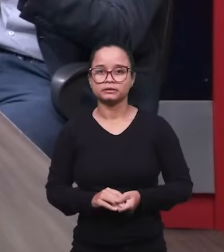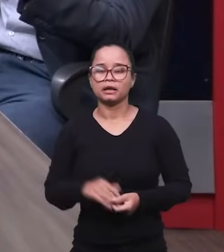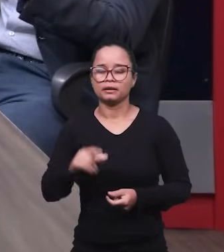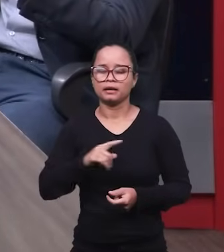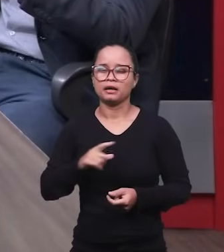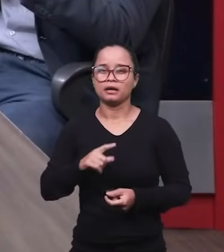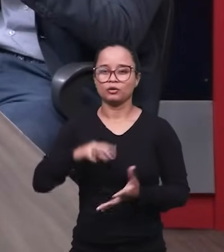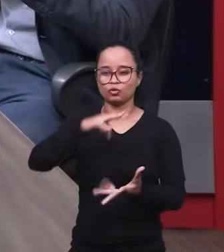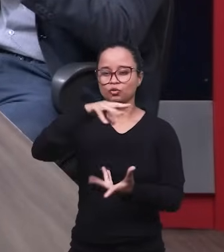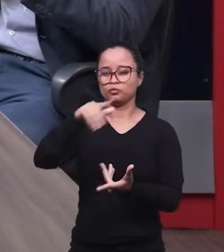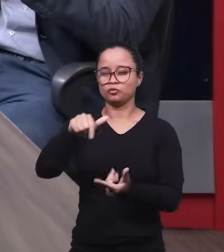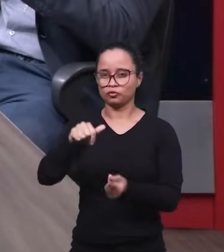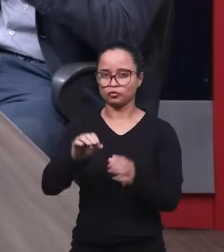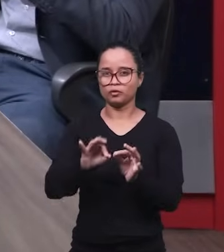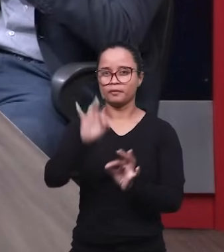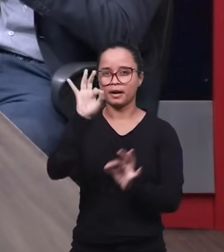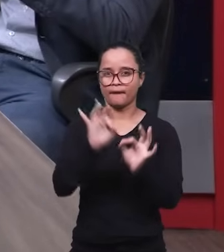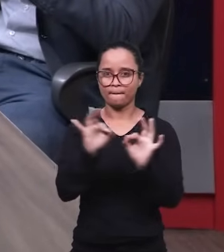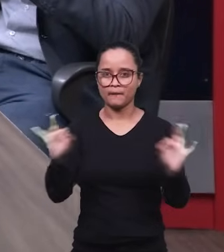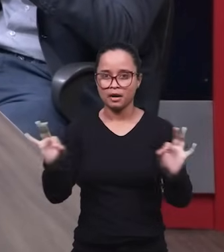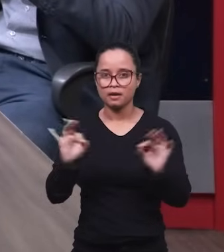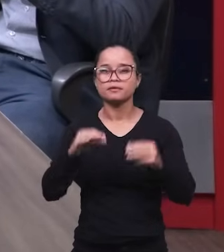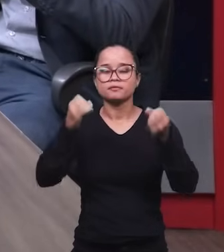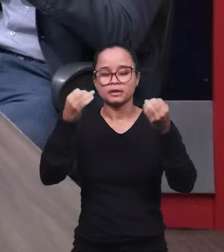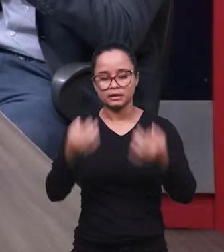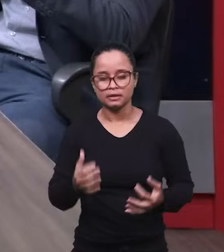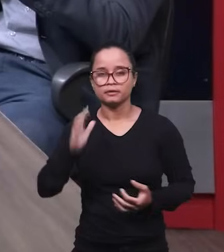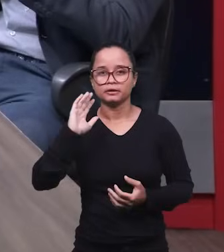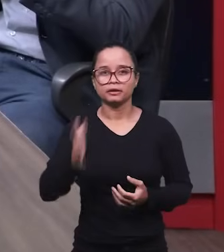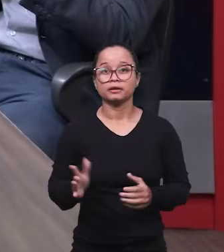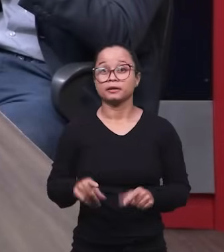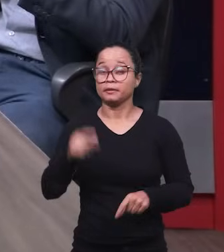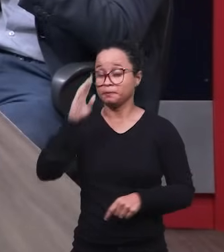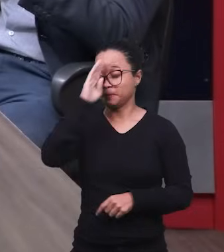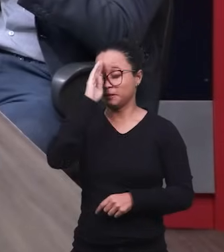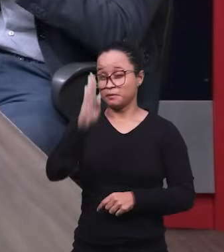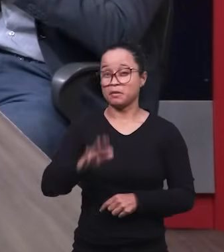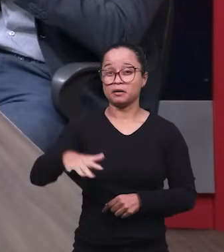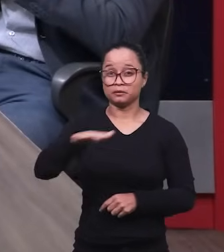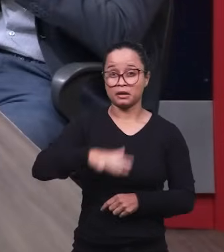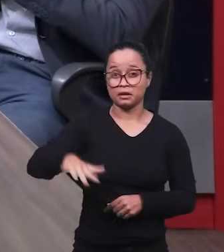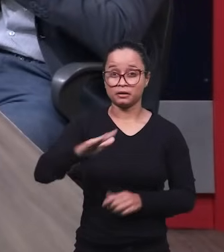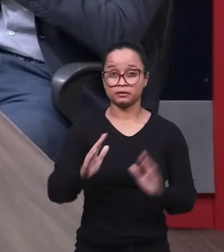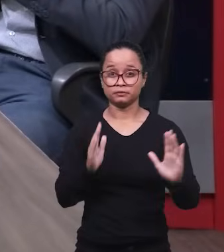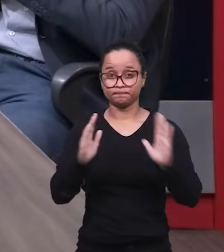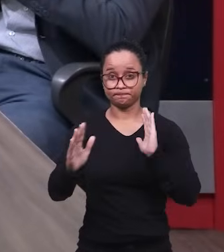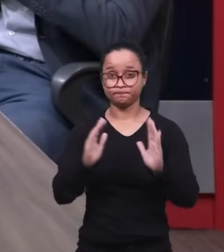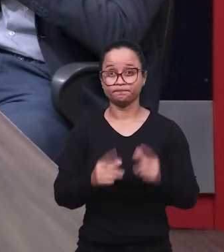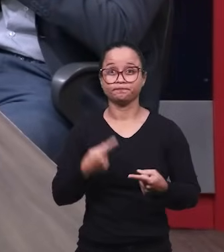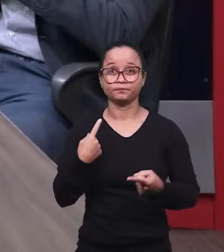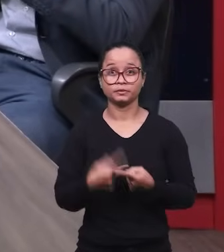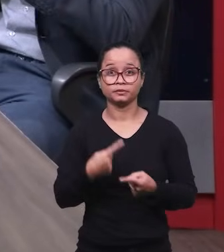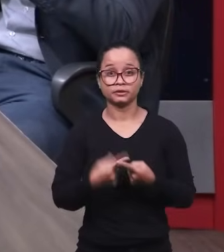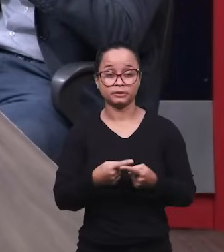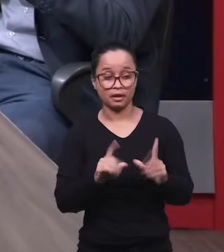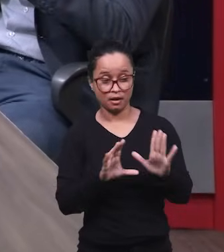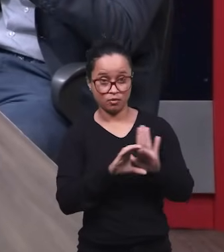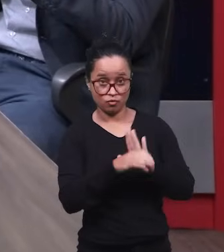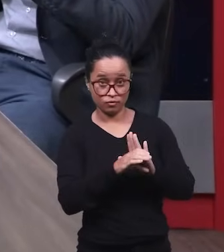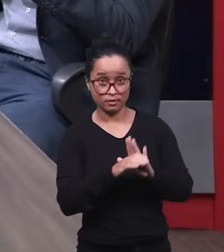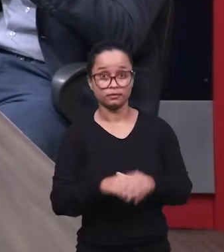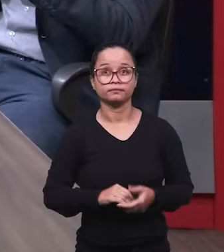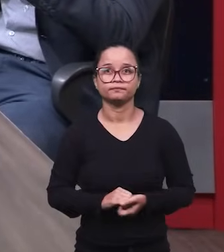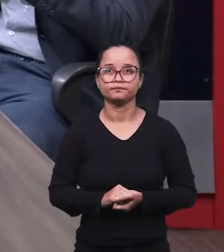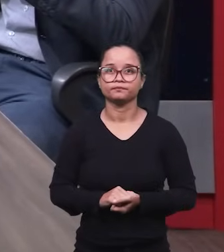medidas do universo, falamos principalmente a respeito do tempo, porque é um conceito,